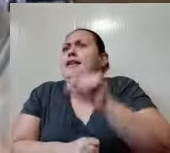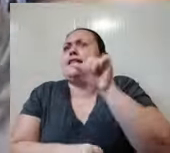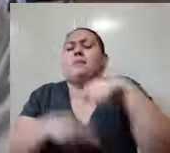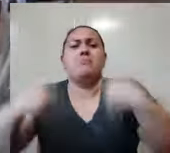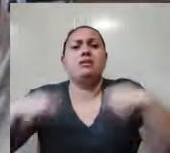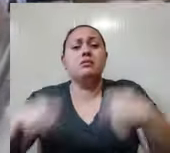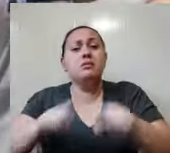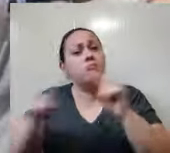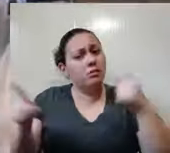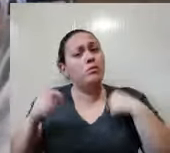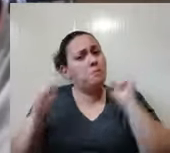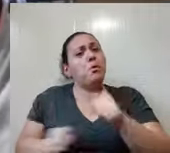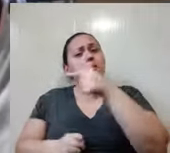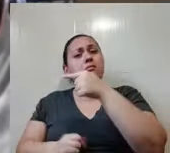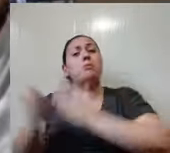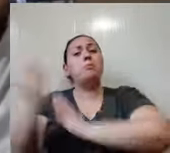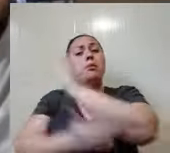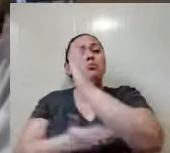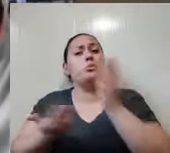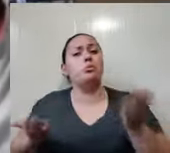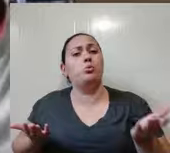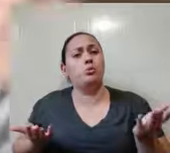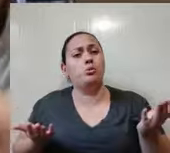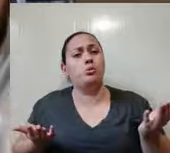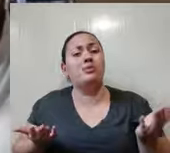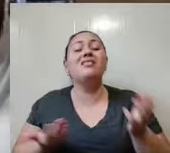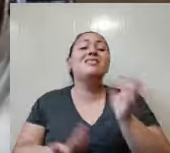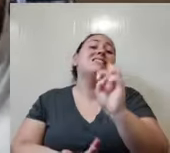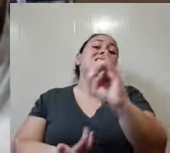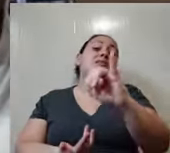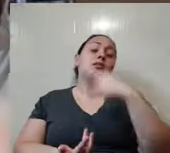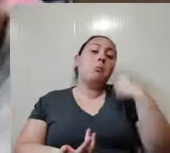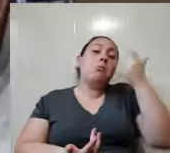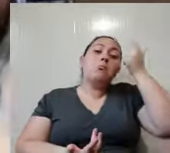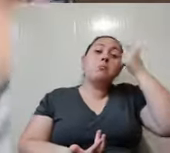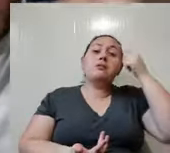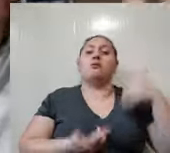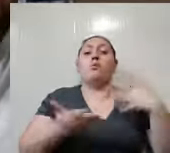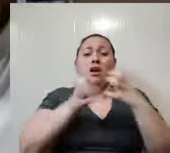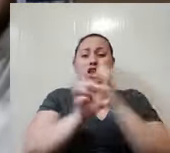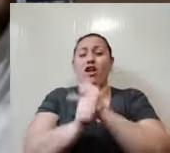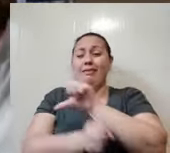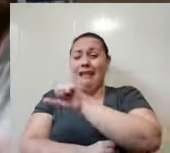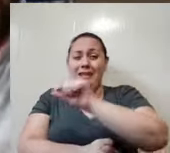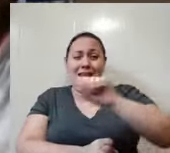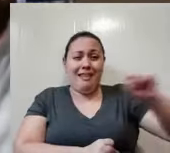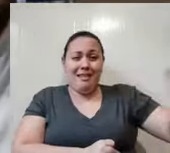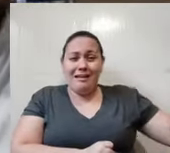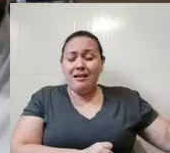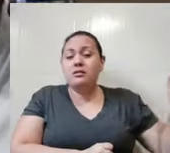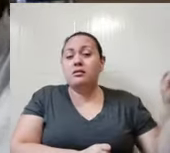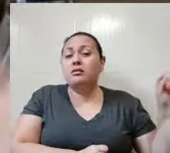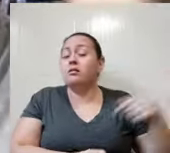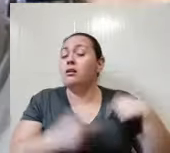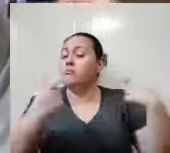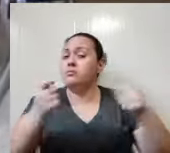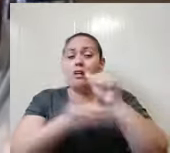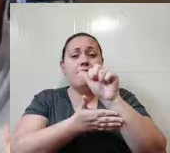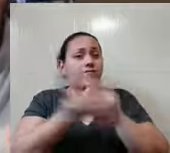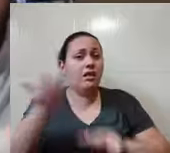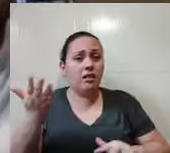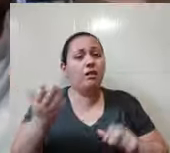Então, por que eu tenho que estar sempre correndo atrás do 10? Se eu posso tirar um 7. E, digamos que a gente resolva colocar uma meta, tipo, eu quero